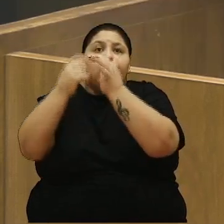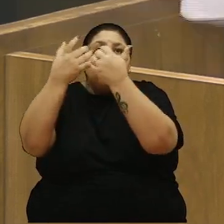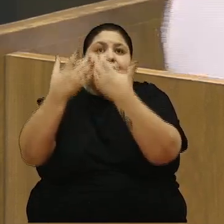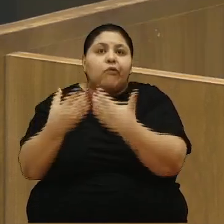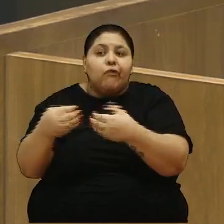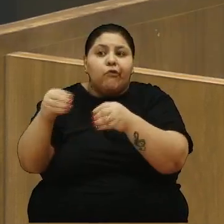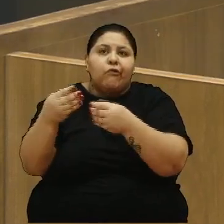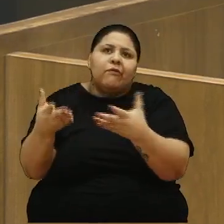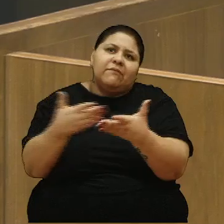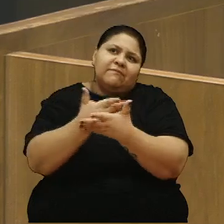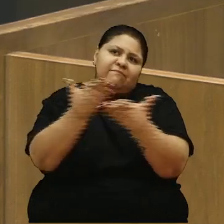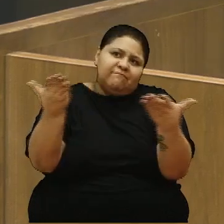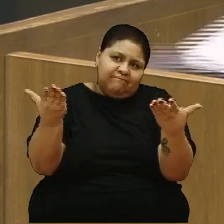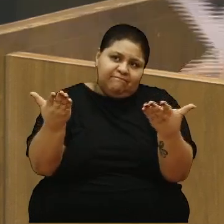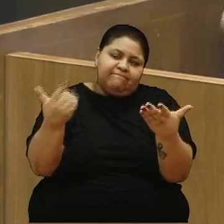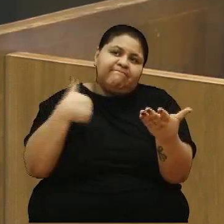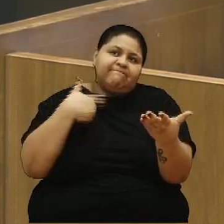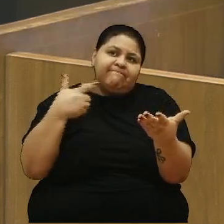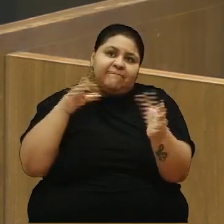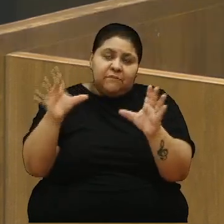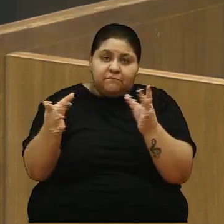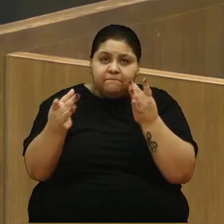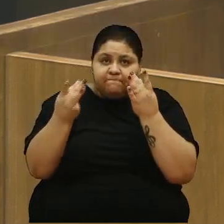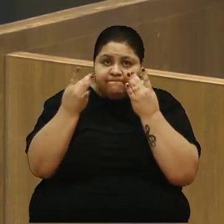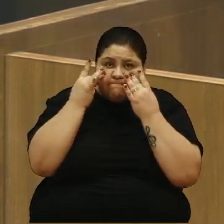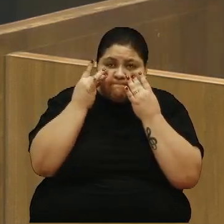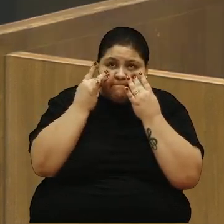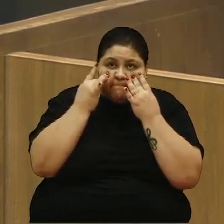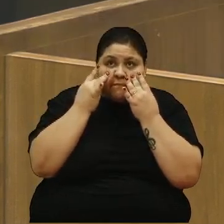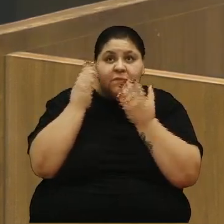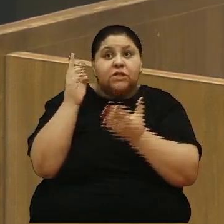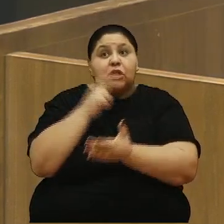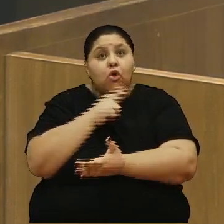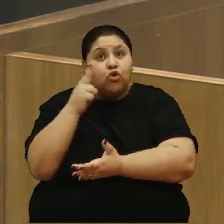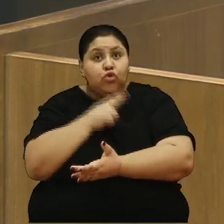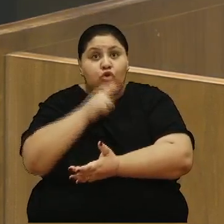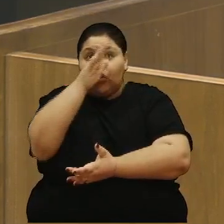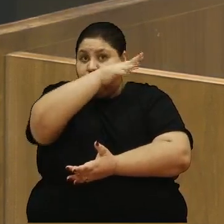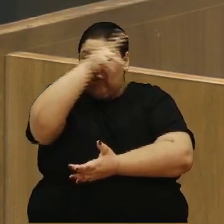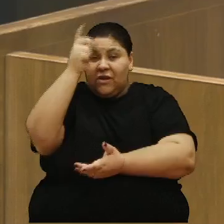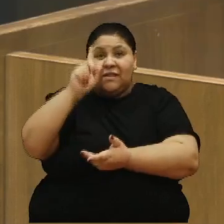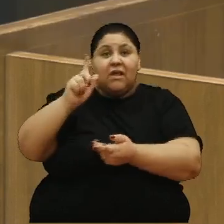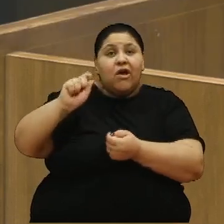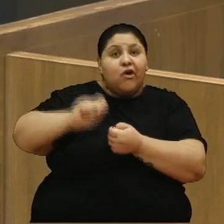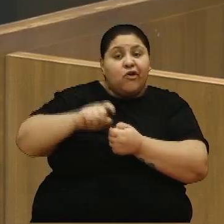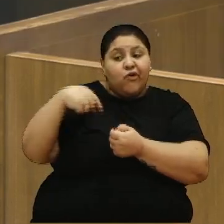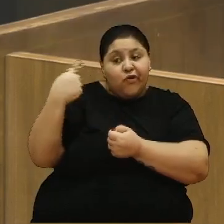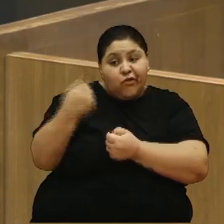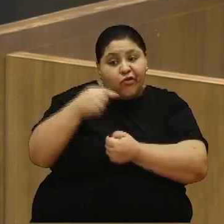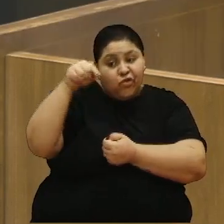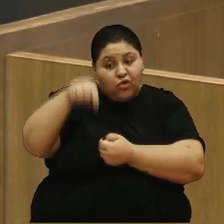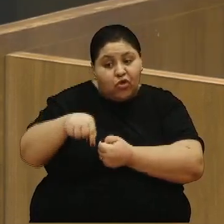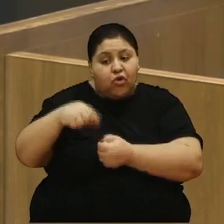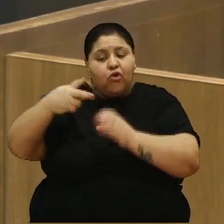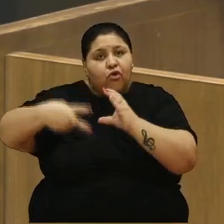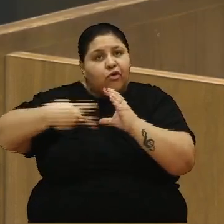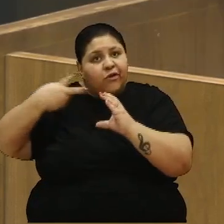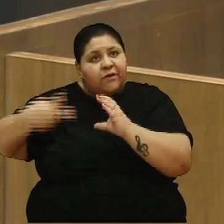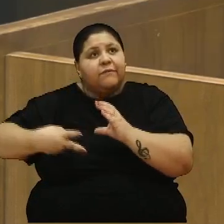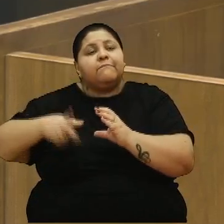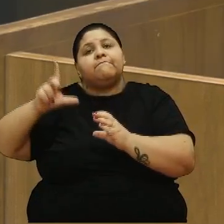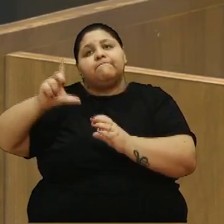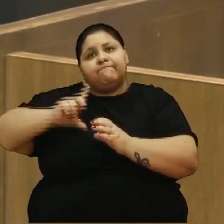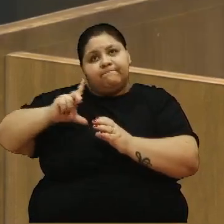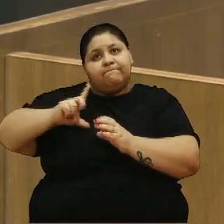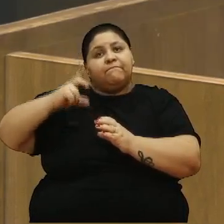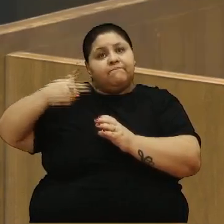Então, colegas, eu quero chamar a atenção da urgência. Se o município não faz, nós, enquanto Câmara de Vereadores